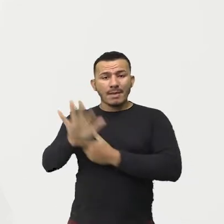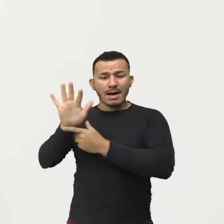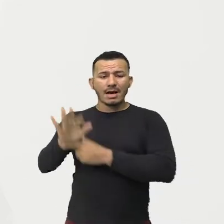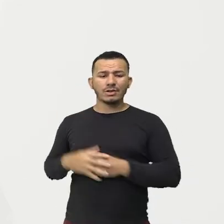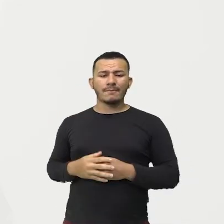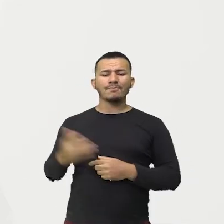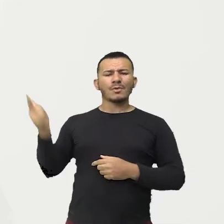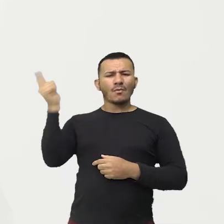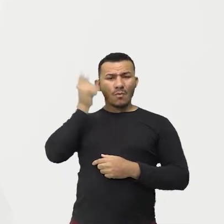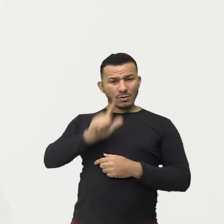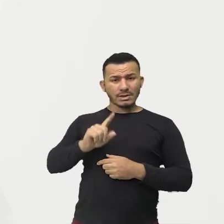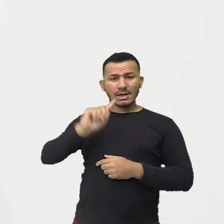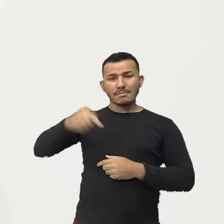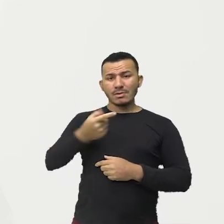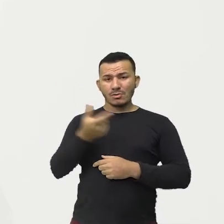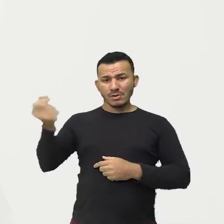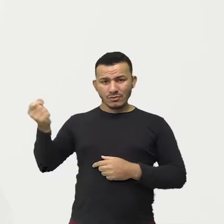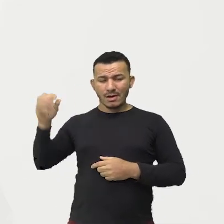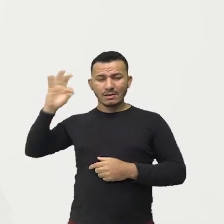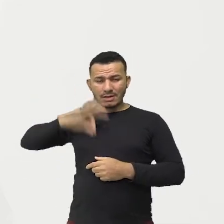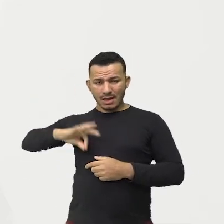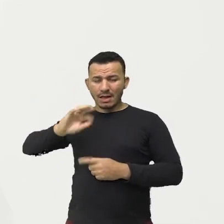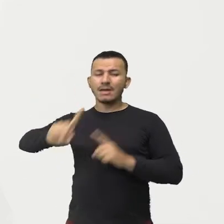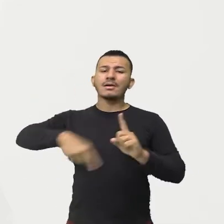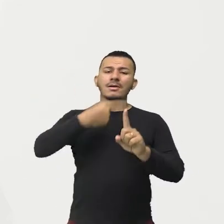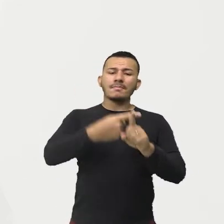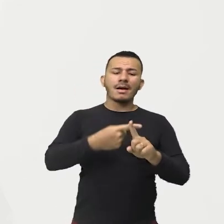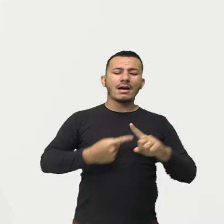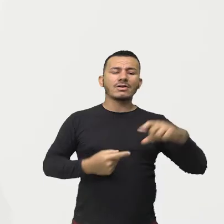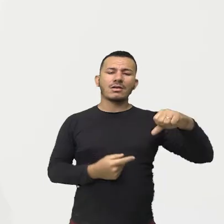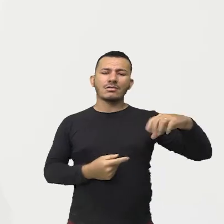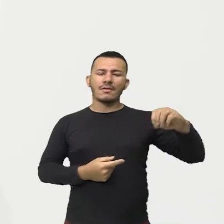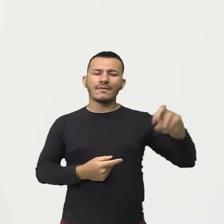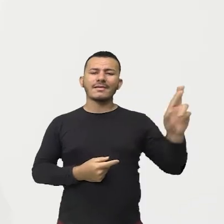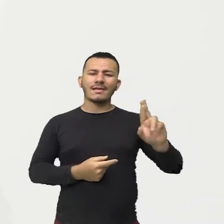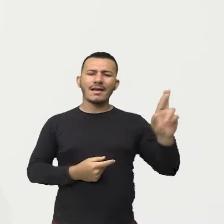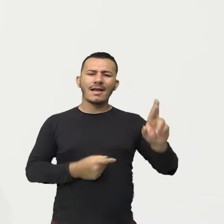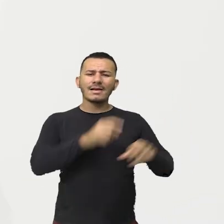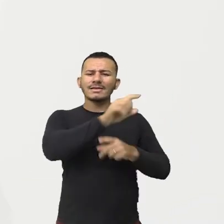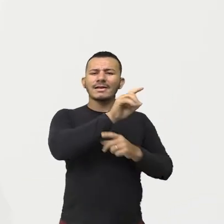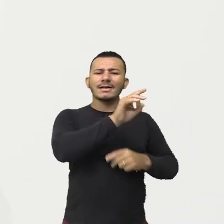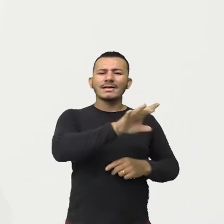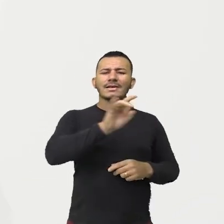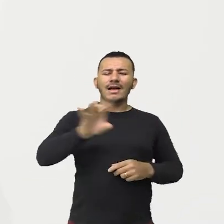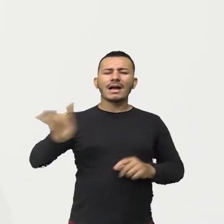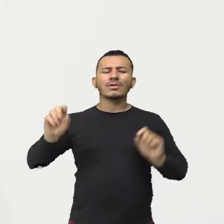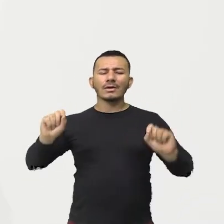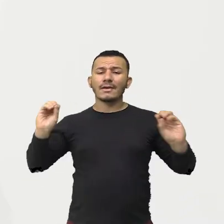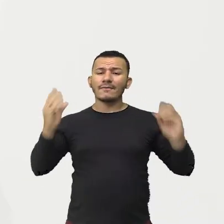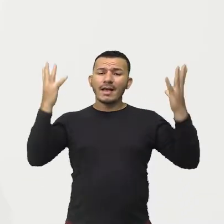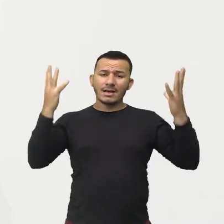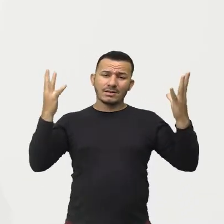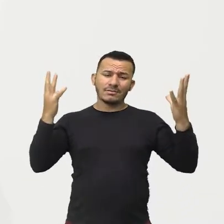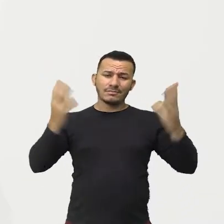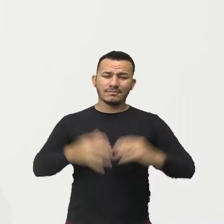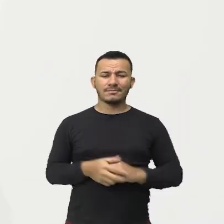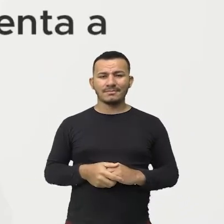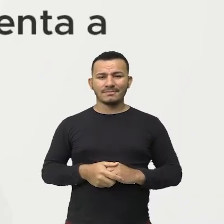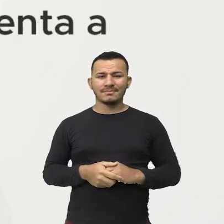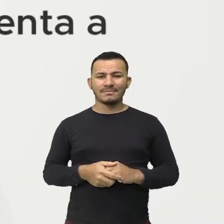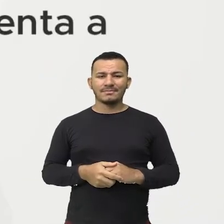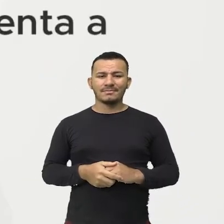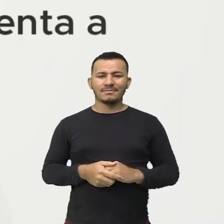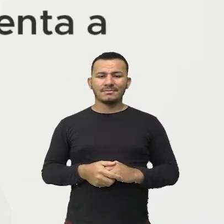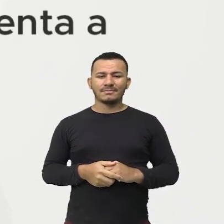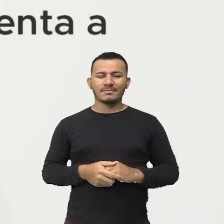vou faturar R$ 1.200 mais R$ 90 por cada evento. Vejamos